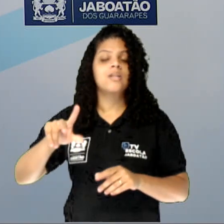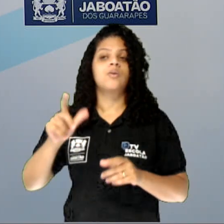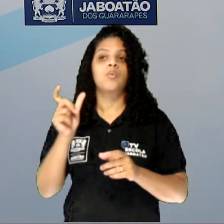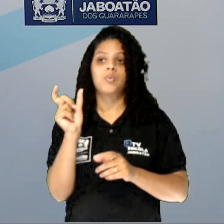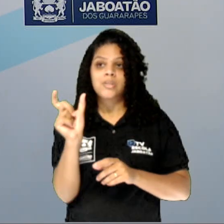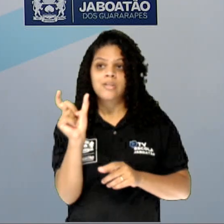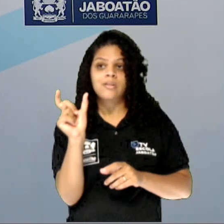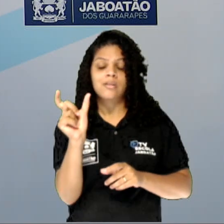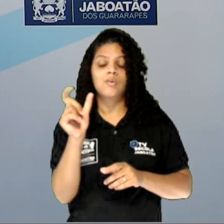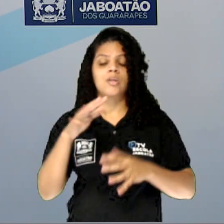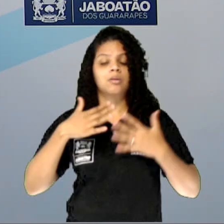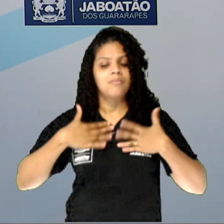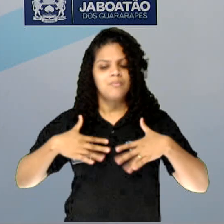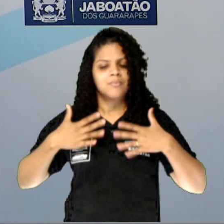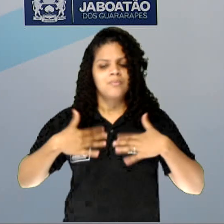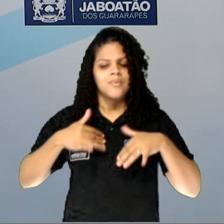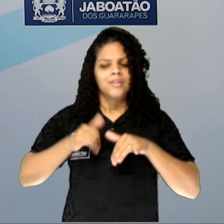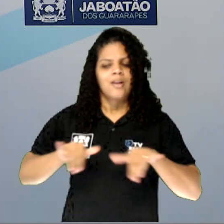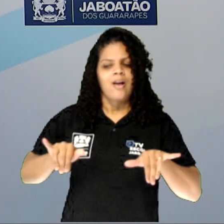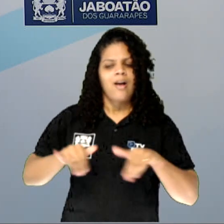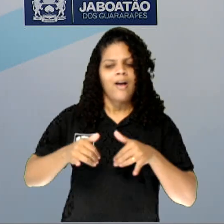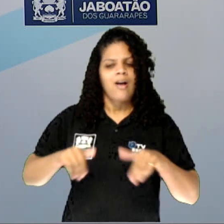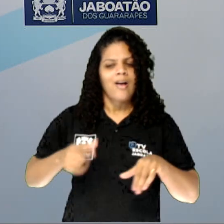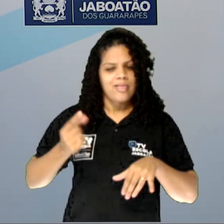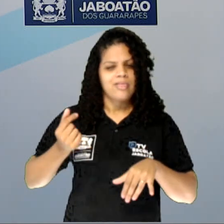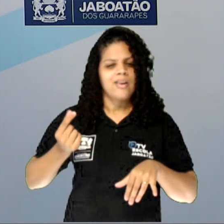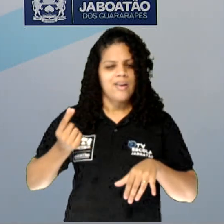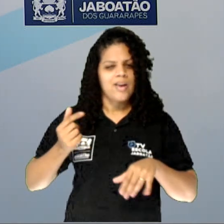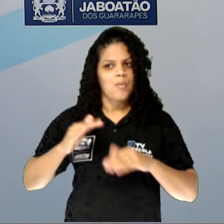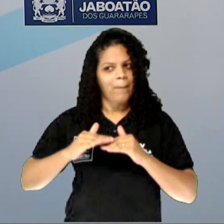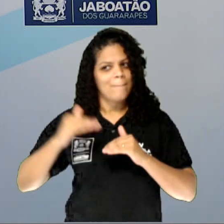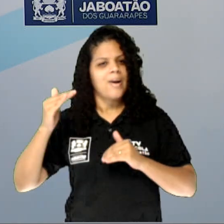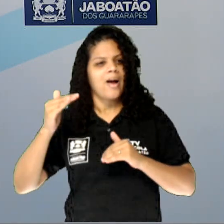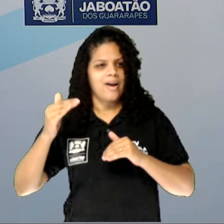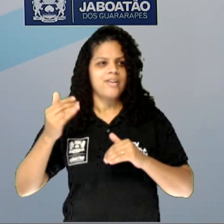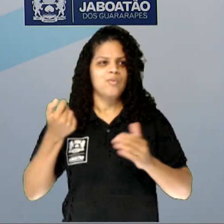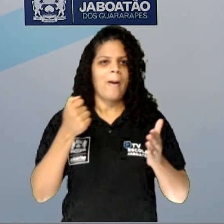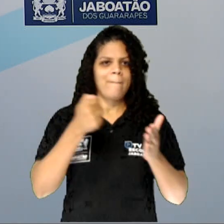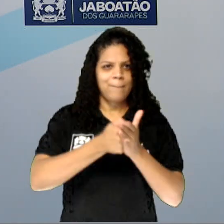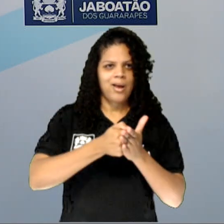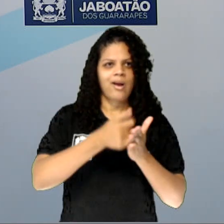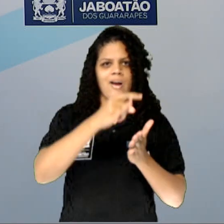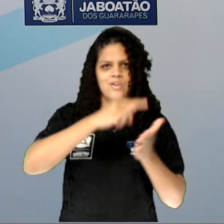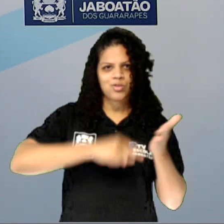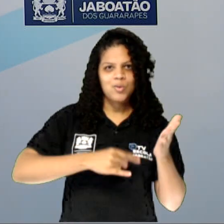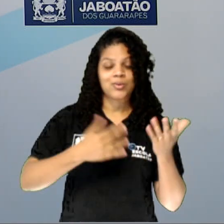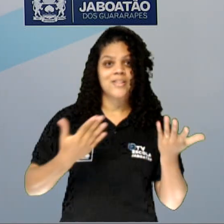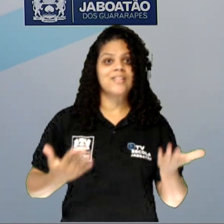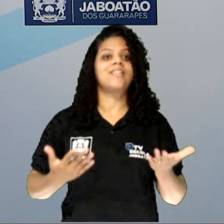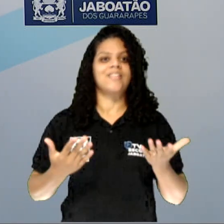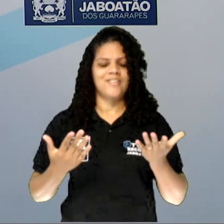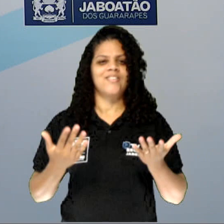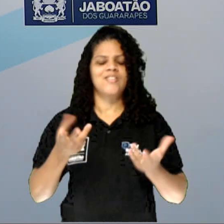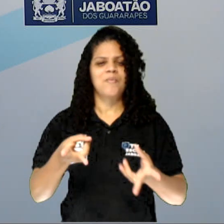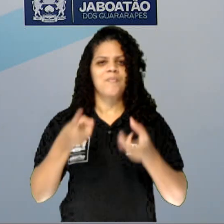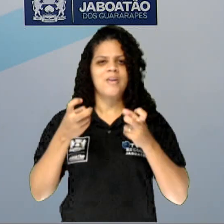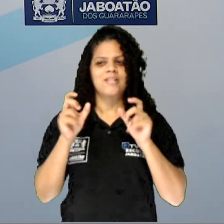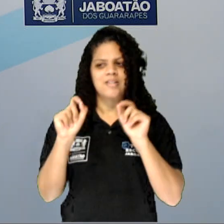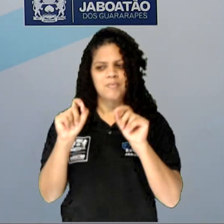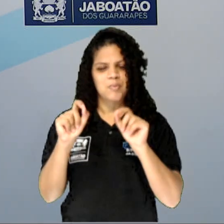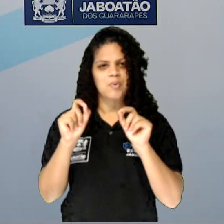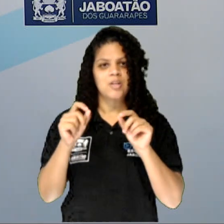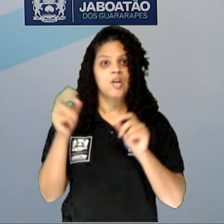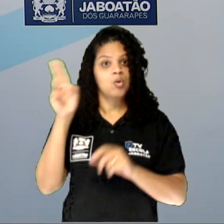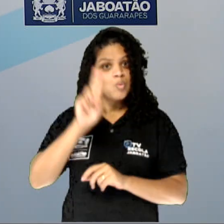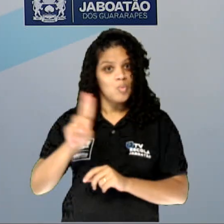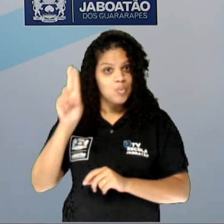de alívio, porque você vai ter um dinheiro a mais para pagar as suas contas este mês. Portanto, aí a gente consegue perceber que no uso que foi dado